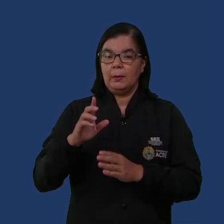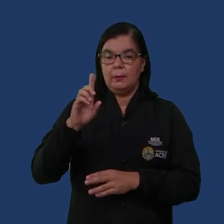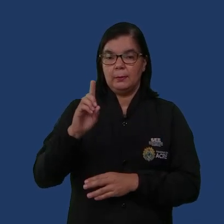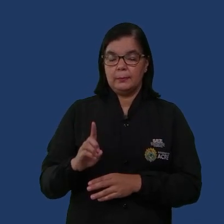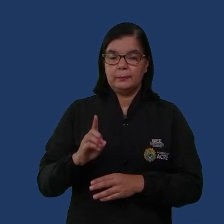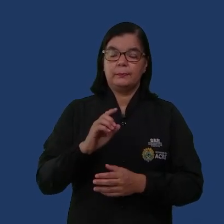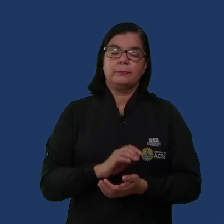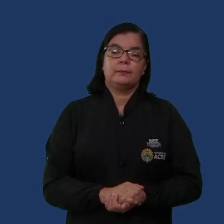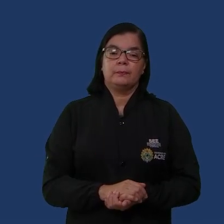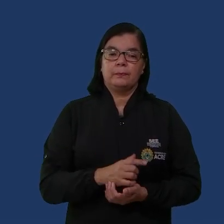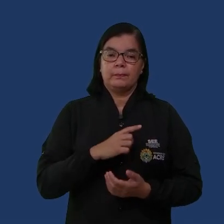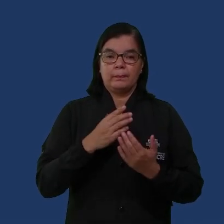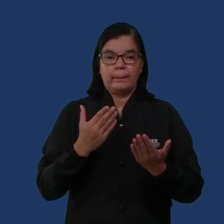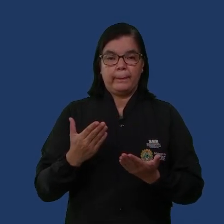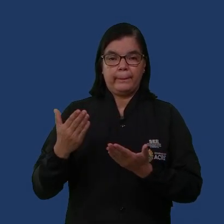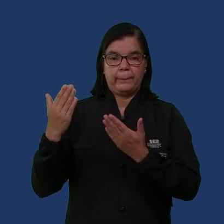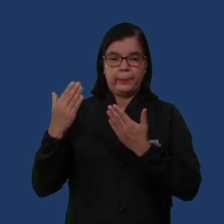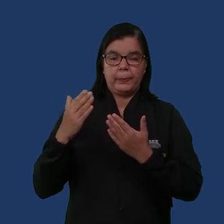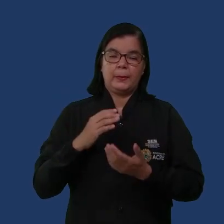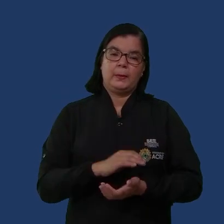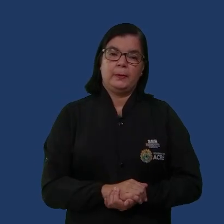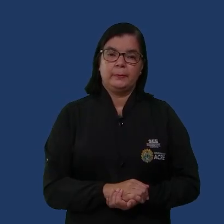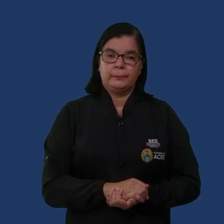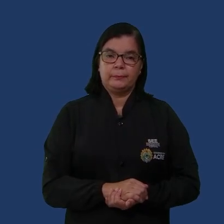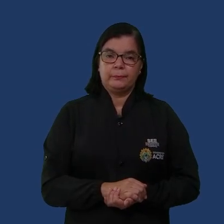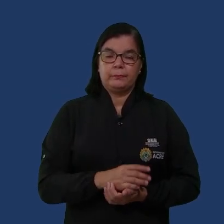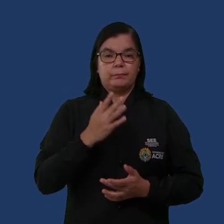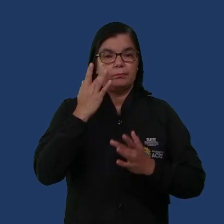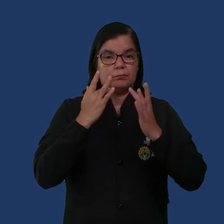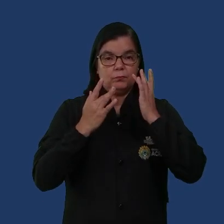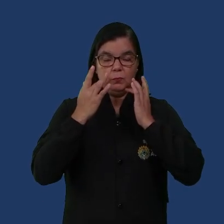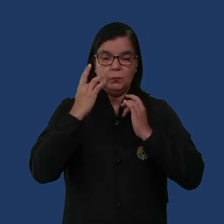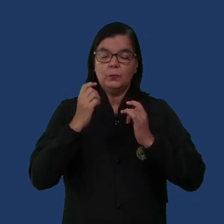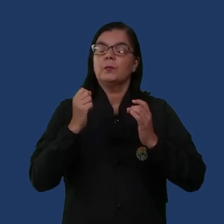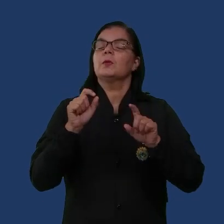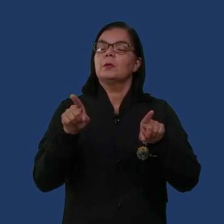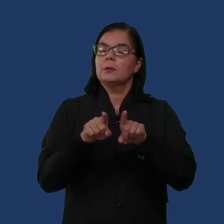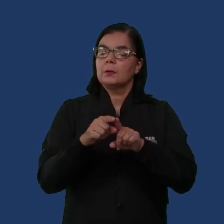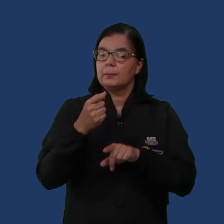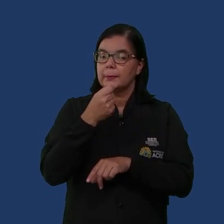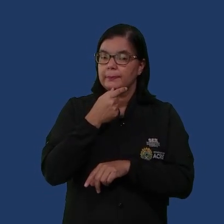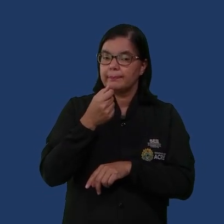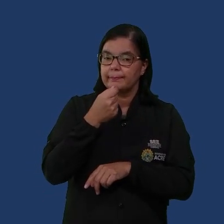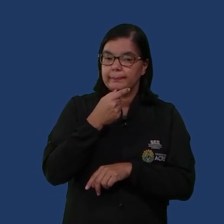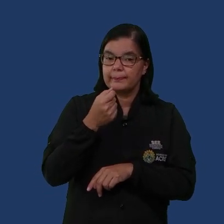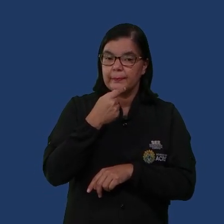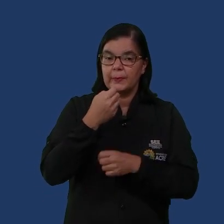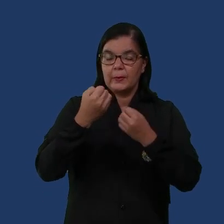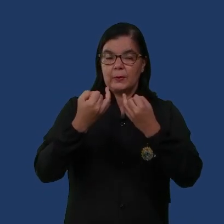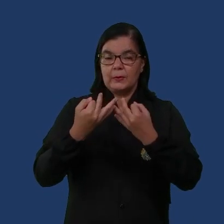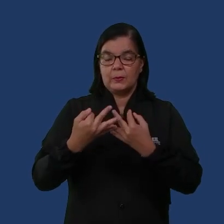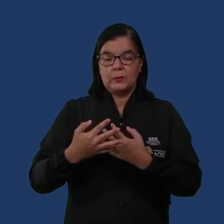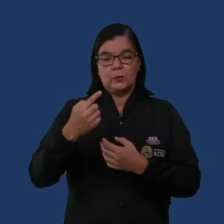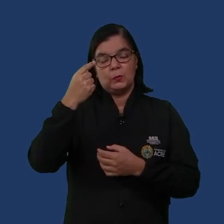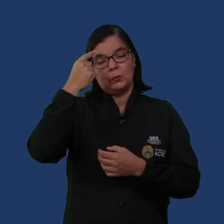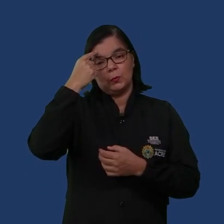direita, aí está uma paródia no teatro também, que